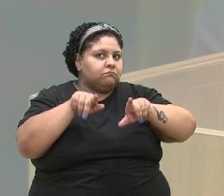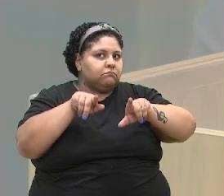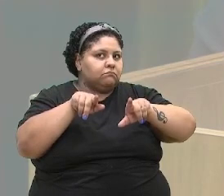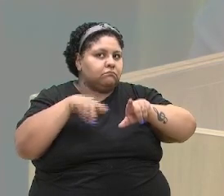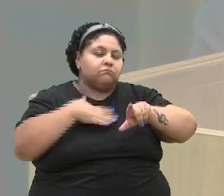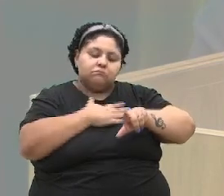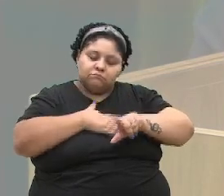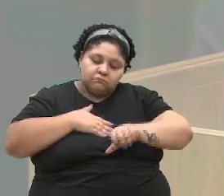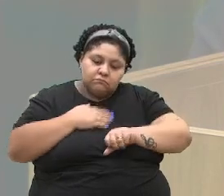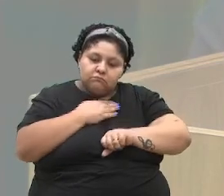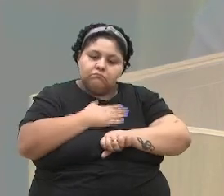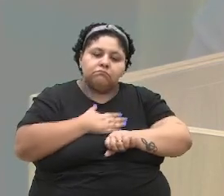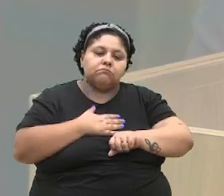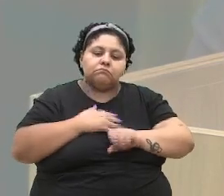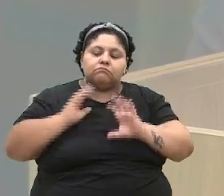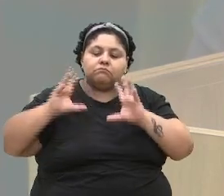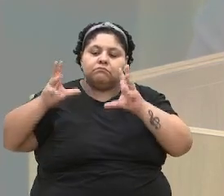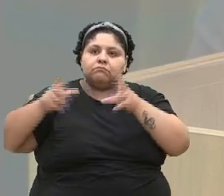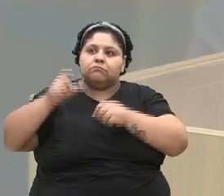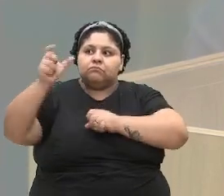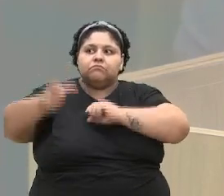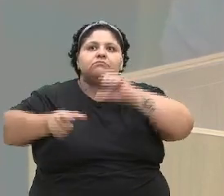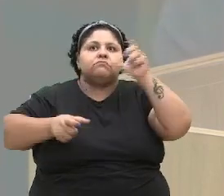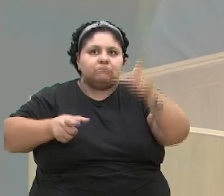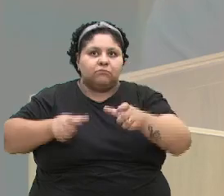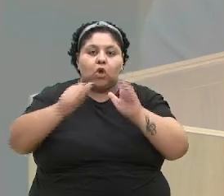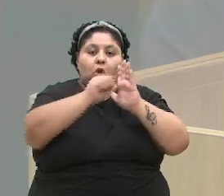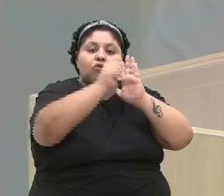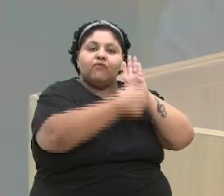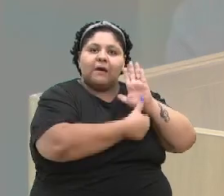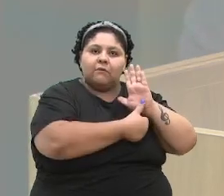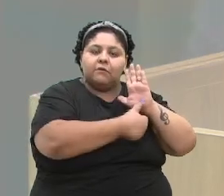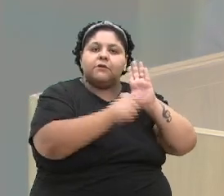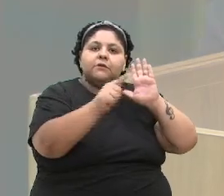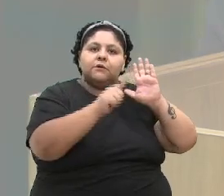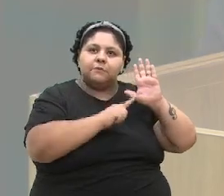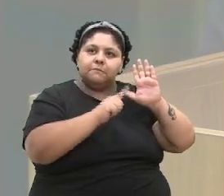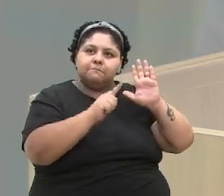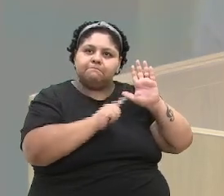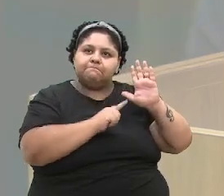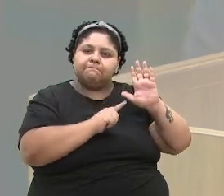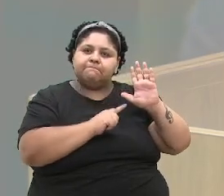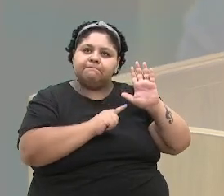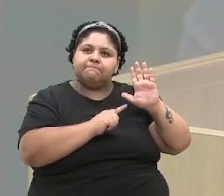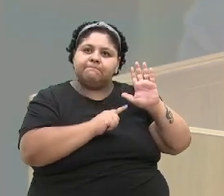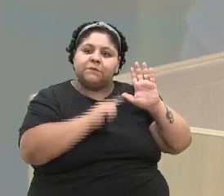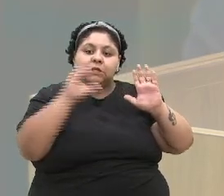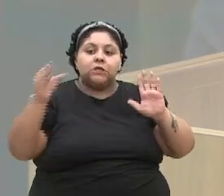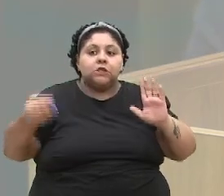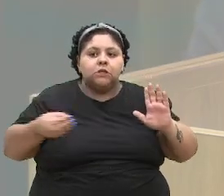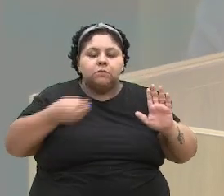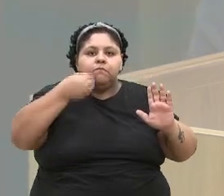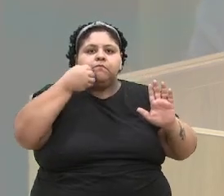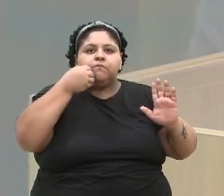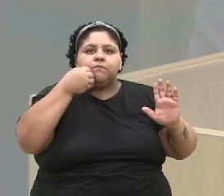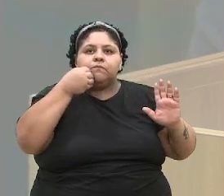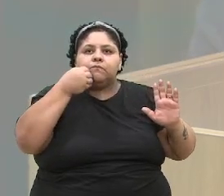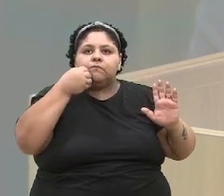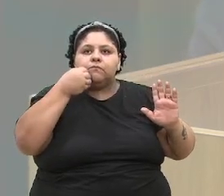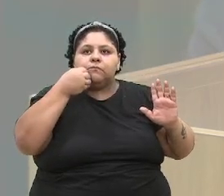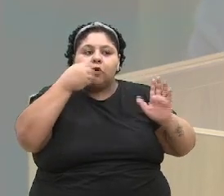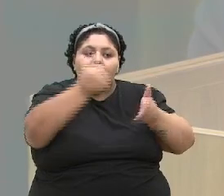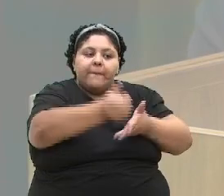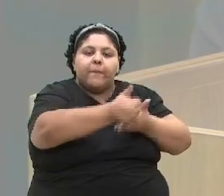Desejo que todas as pessoas com Down tenham as oportunidades, o